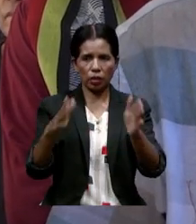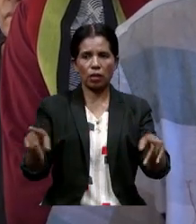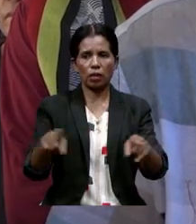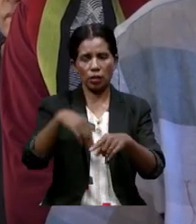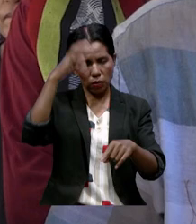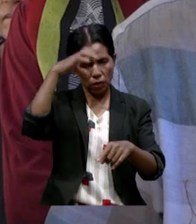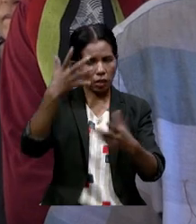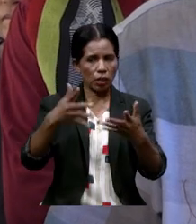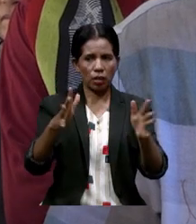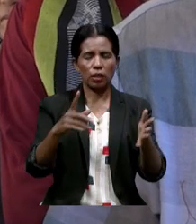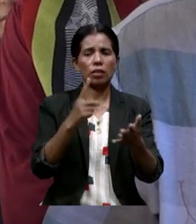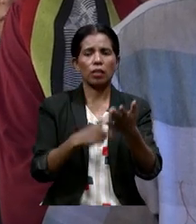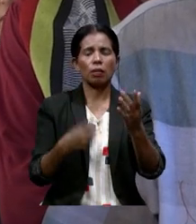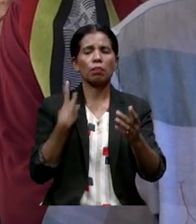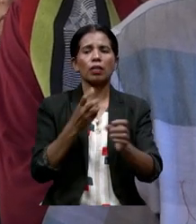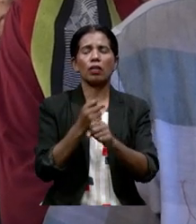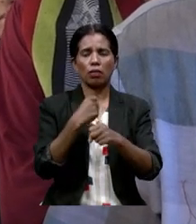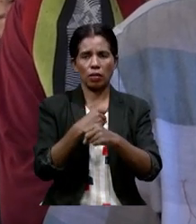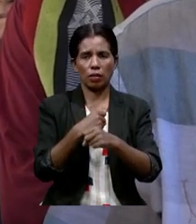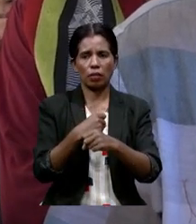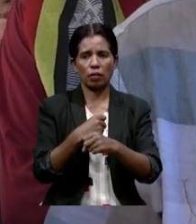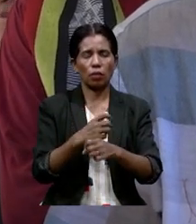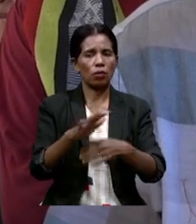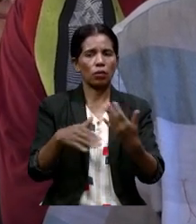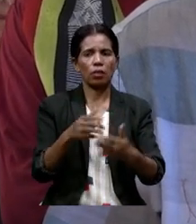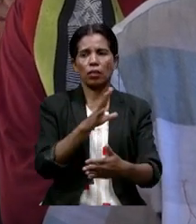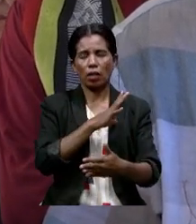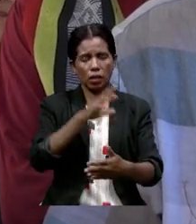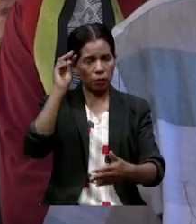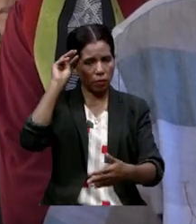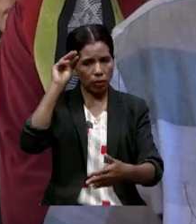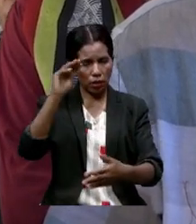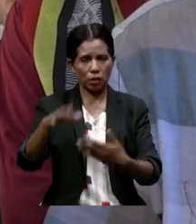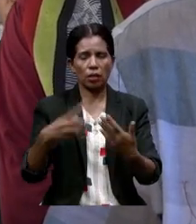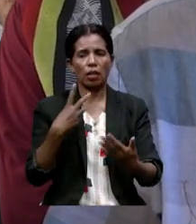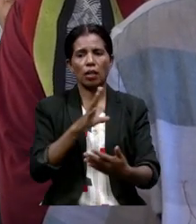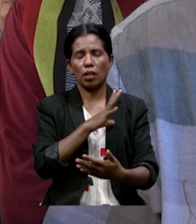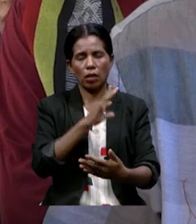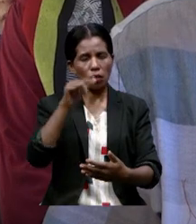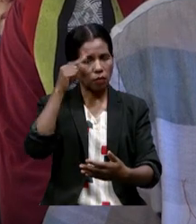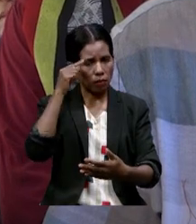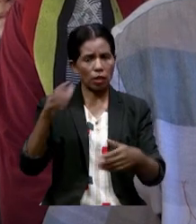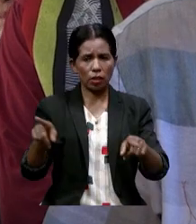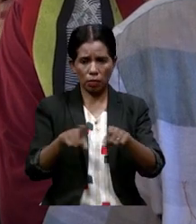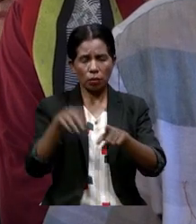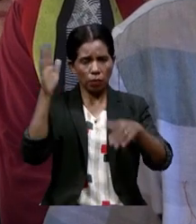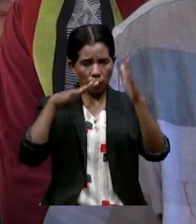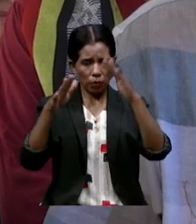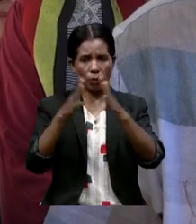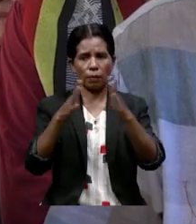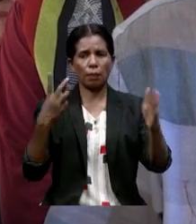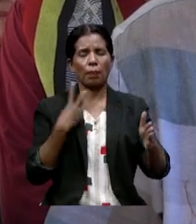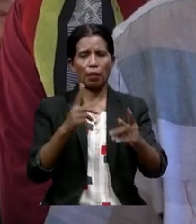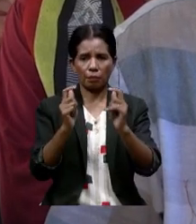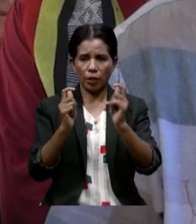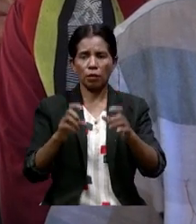Ihona. Saída uma que está tu halo. Agora, se é bota tudo, tem gente do ministério, bota tudo, tem governo, não é mais problema bota. Né? Mas a mitente, a